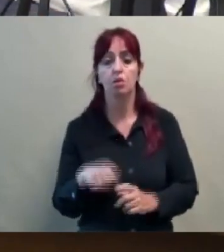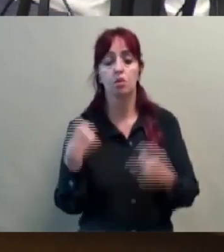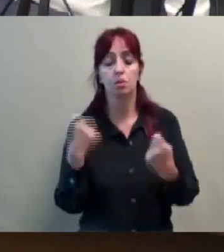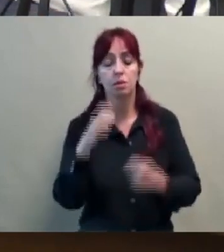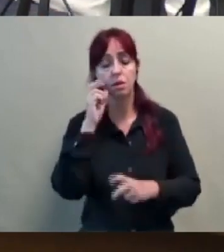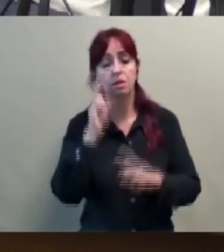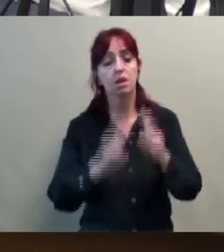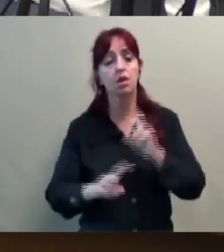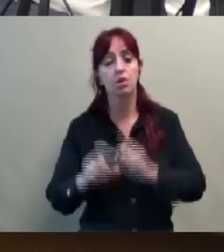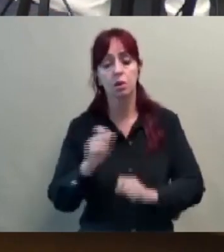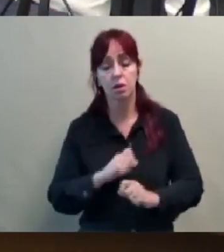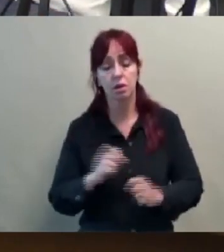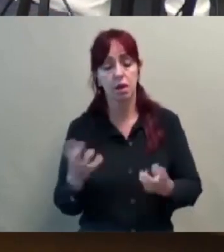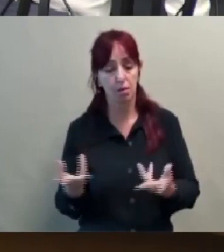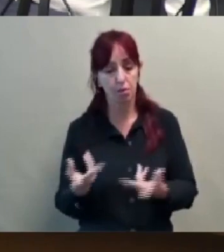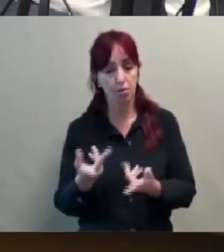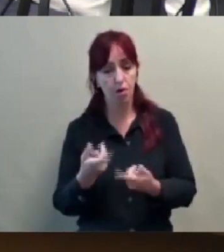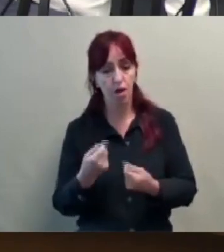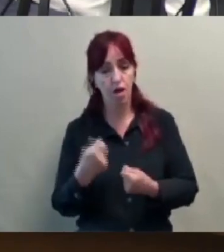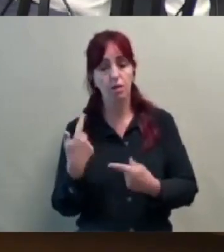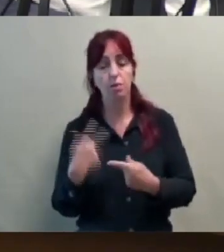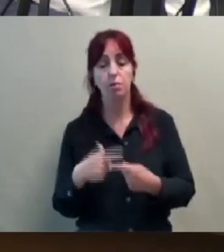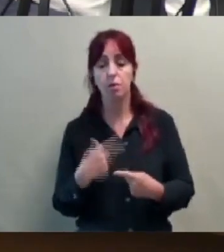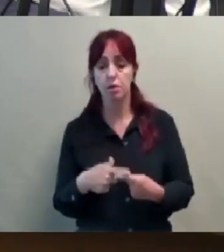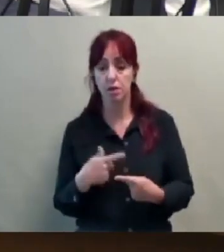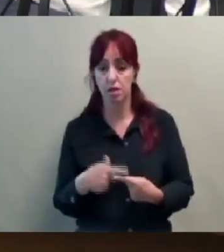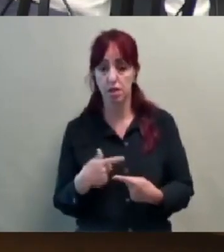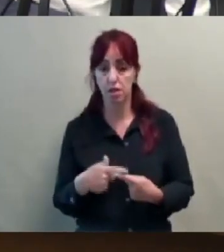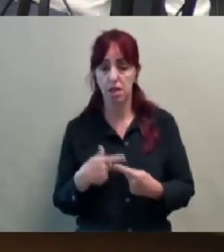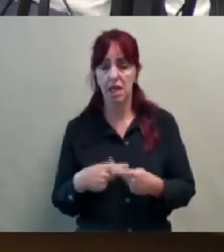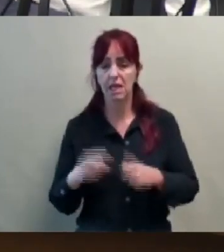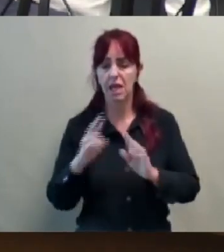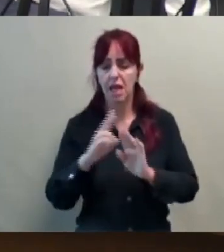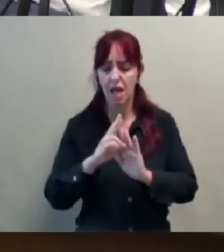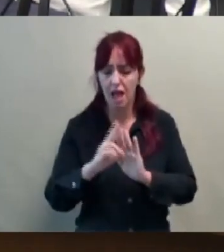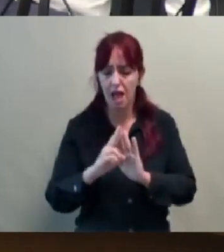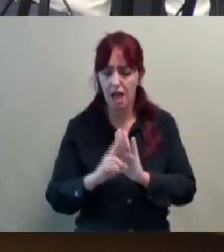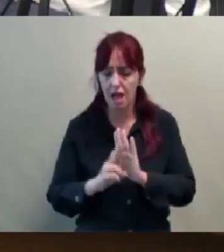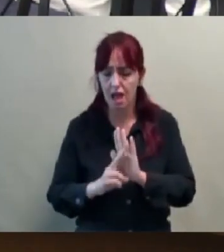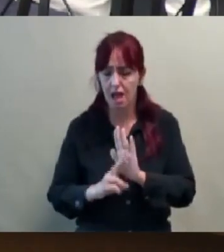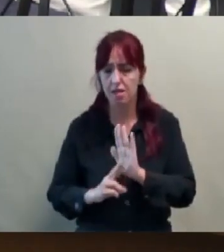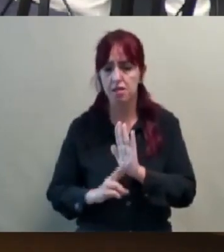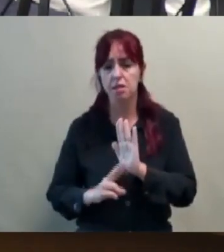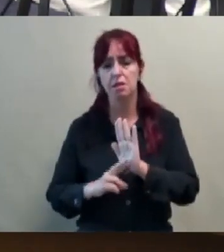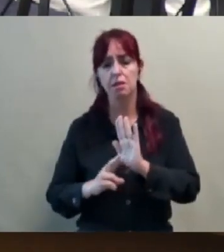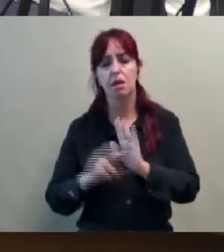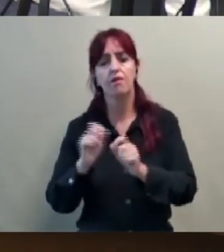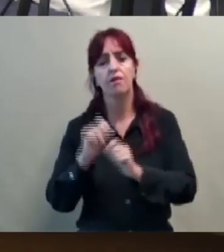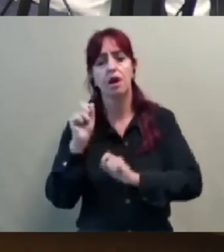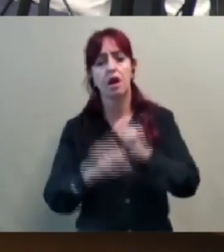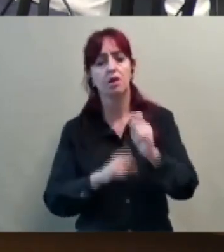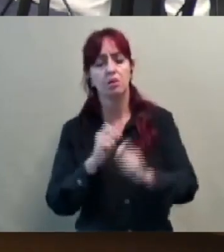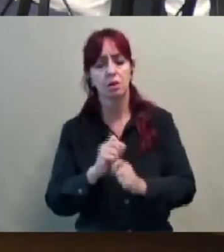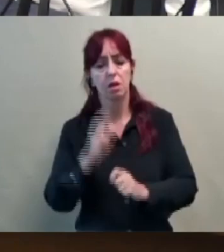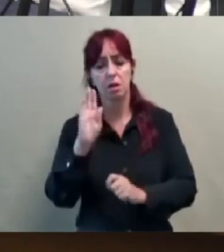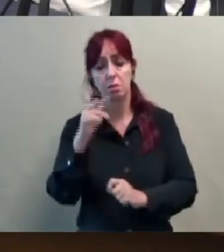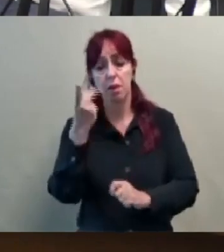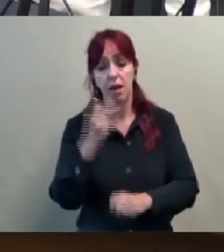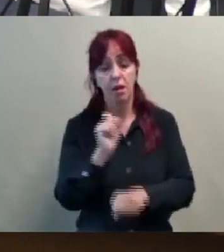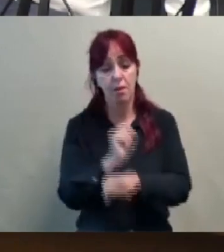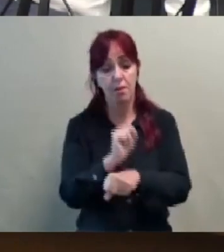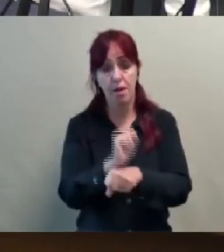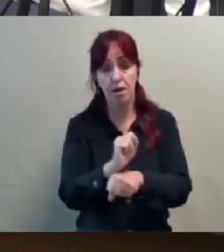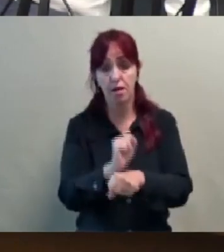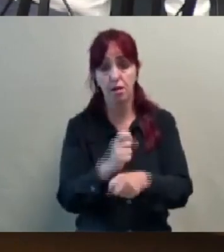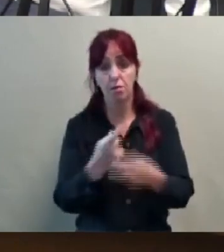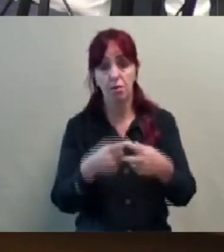sim, aprimorado, porque são tantas regrinhas, tanta coisa que faz com que a cidade fique travada, que o que a gente tem